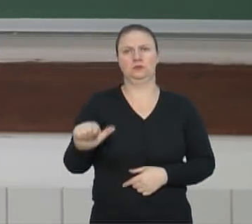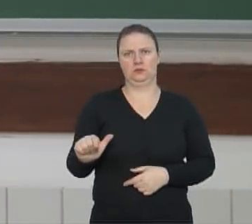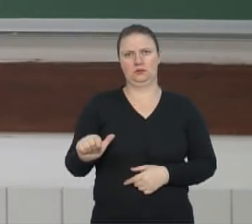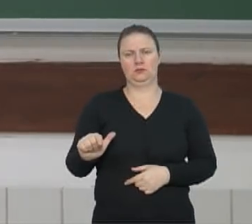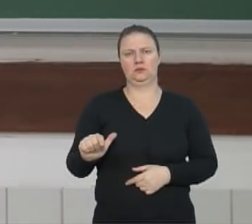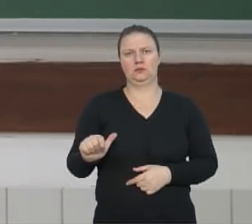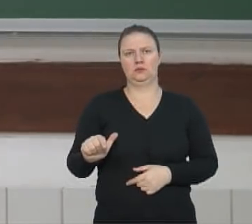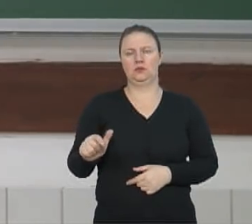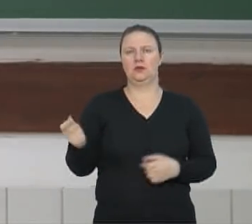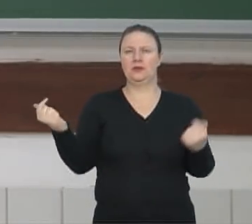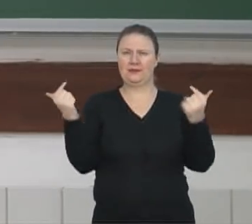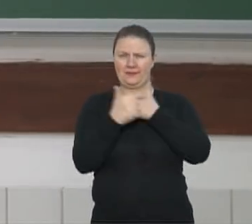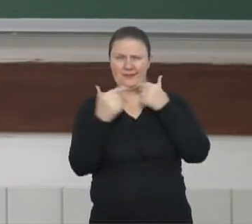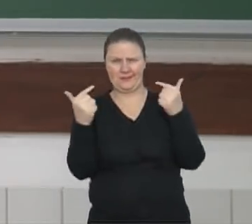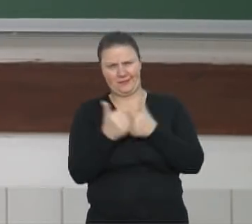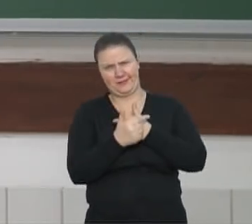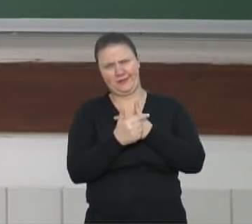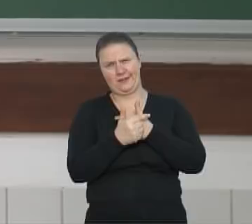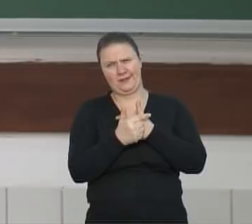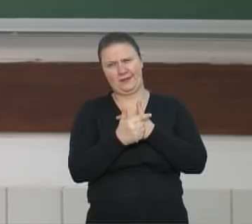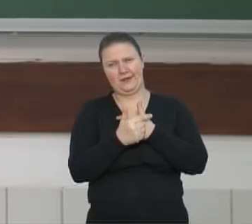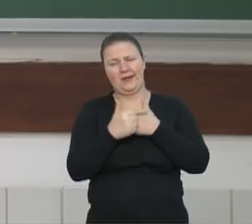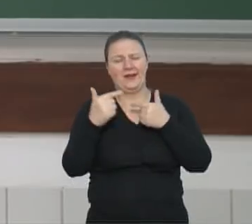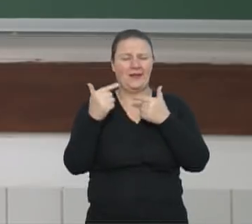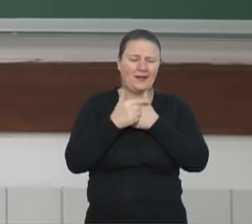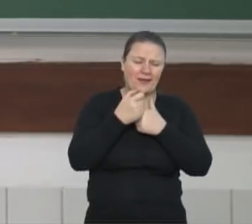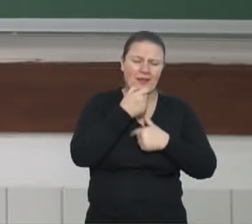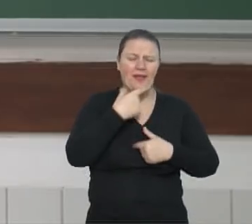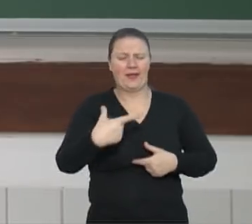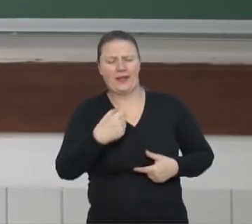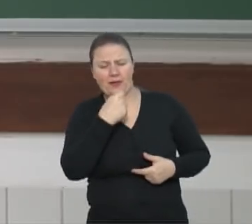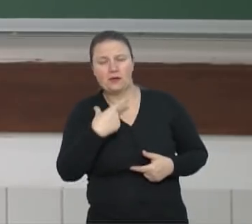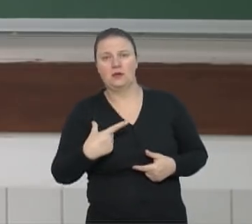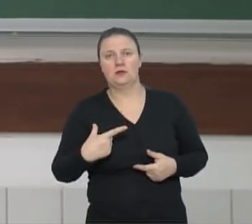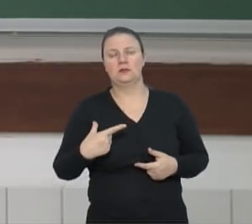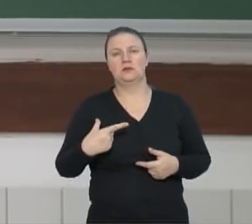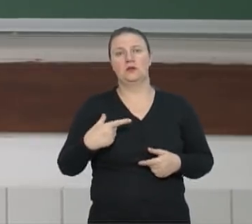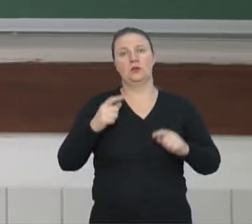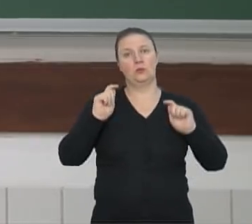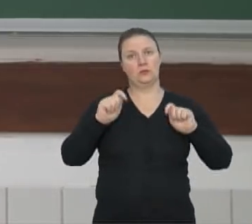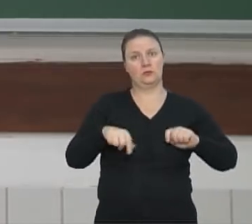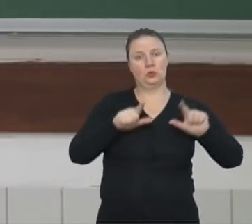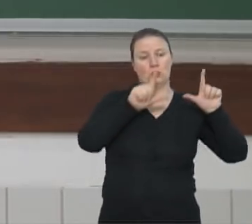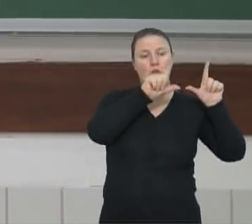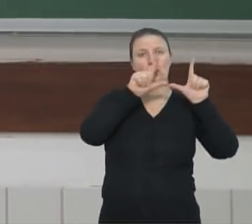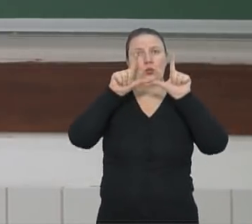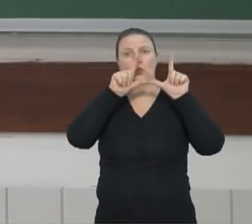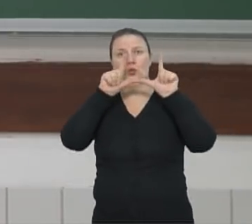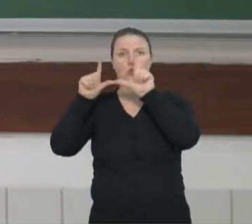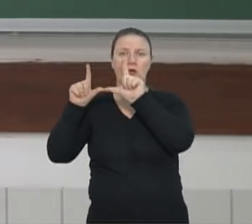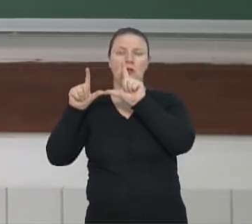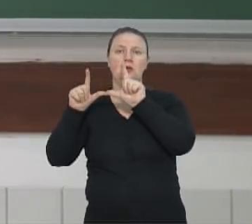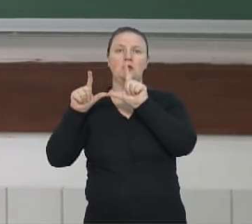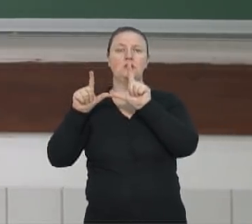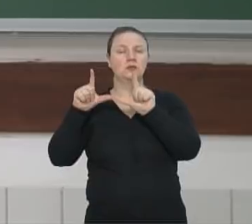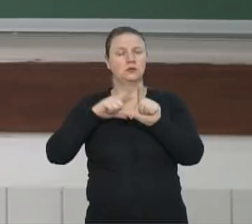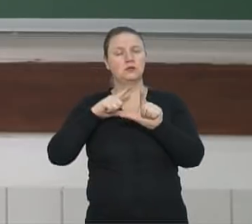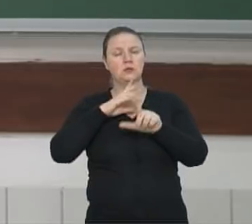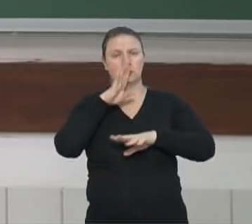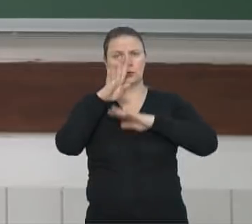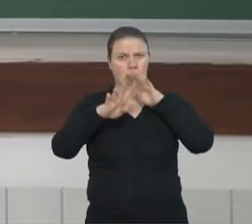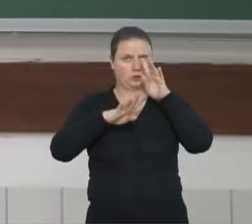entreter, divertir, nós poderíamos usar uma tira, né? Embora às vezes, muitas das vezes, dados críticos